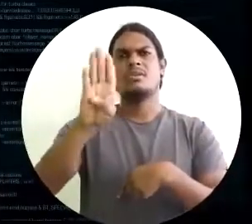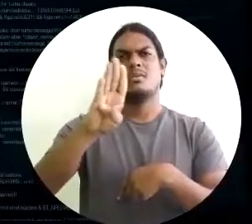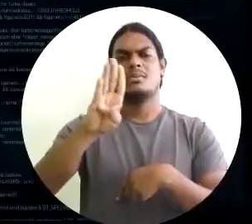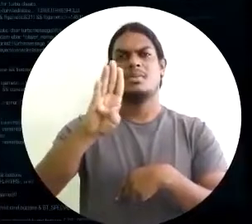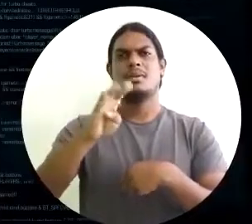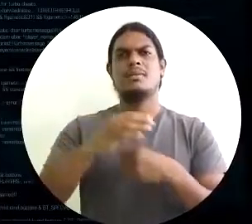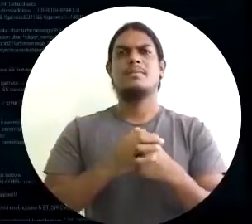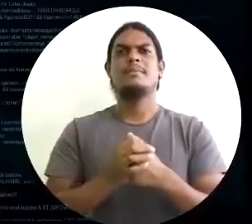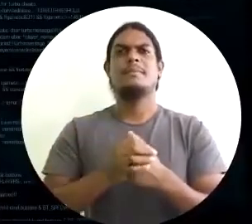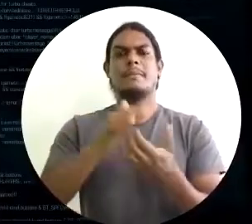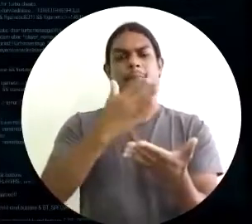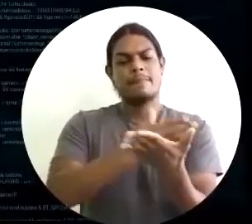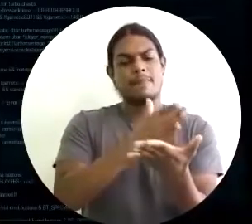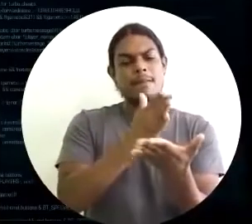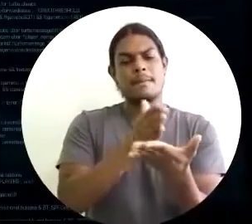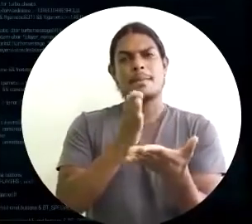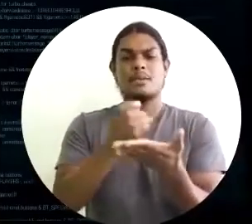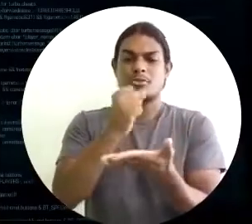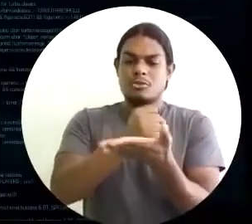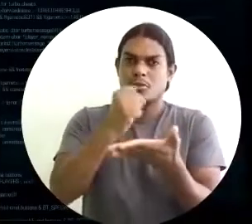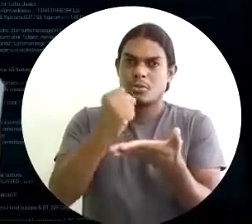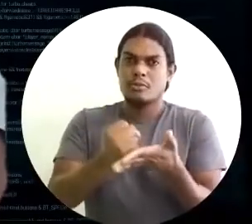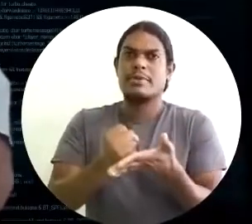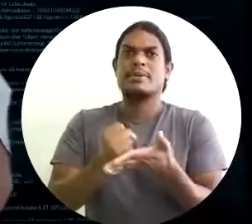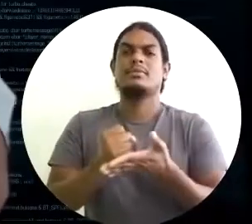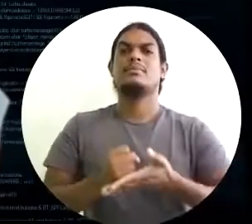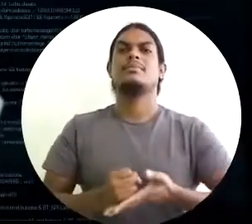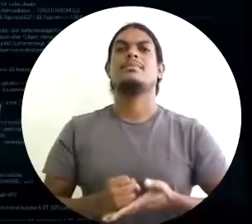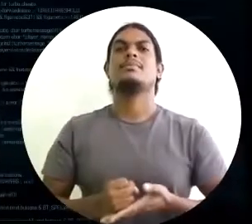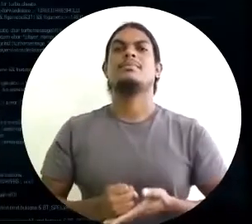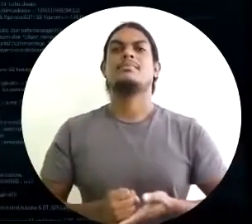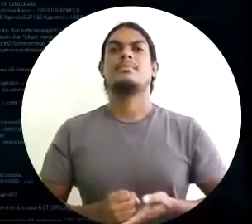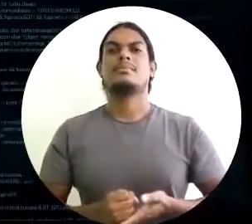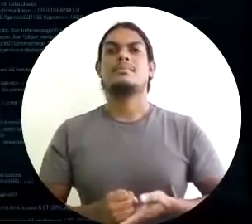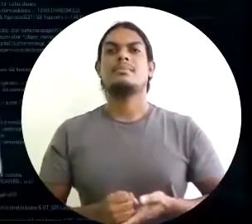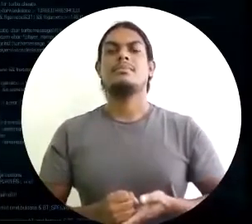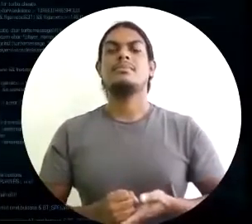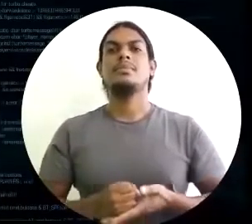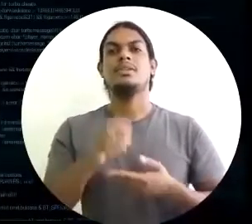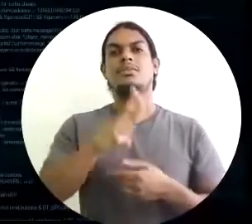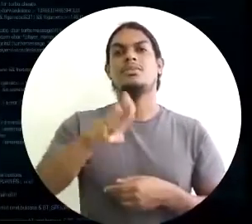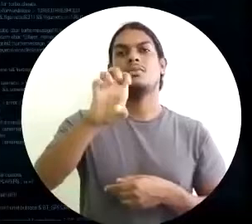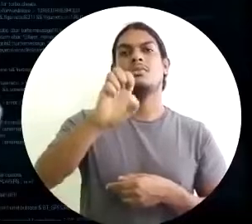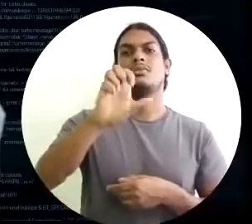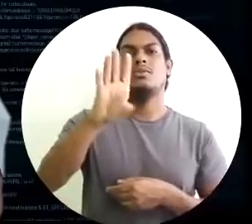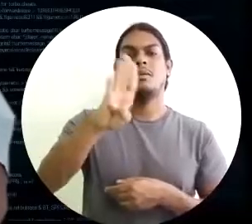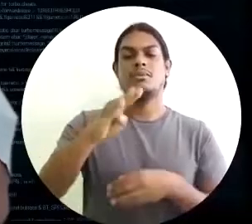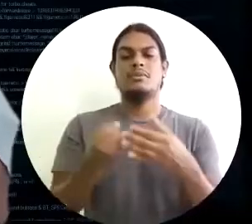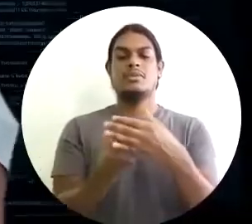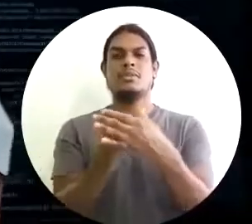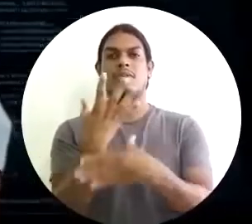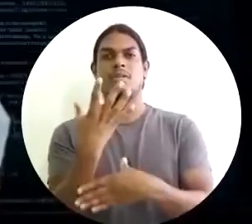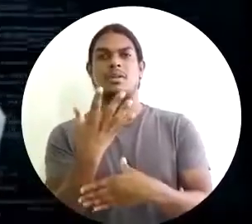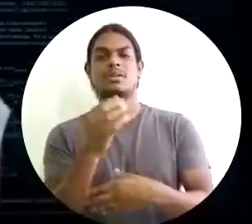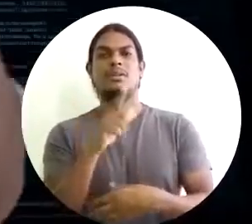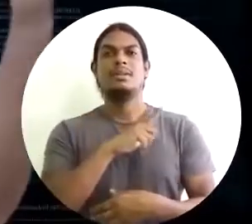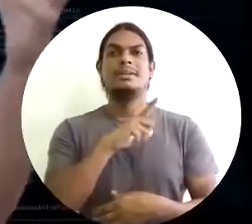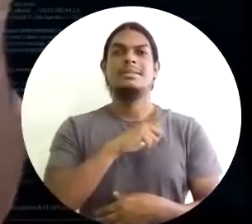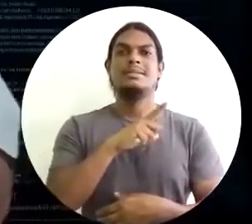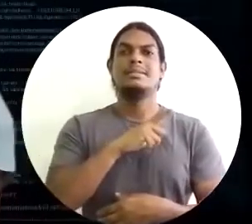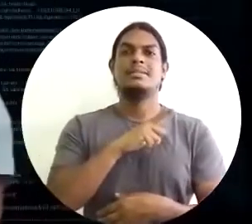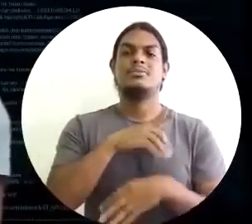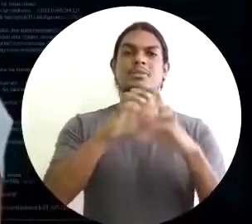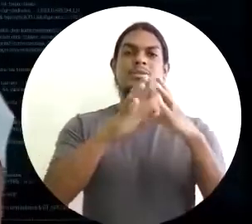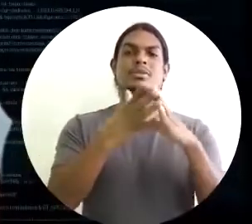a parte dos documentos. Temos então que quando a web ela foi criada, tínhamos uma